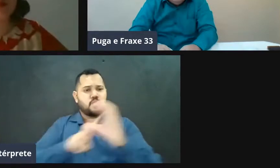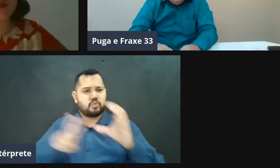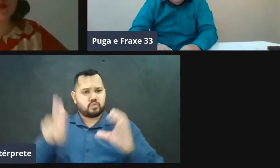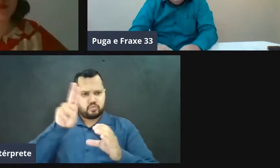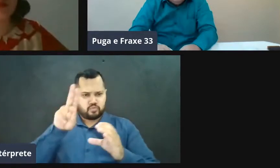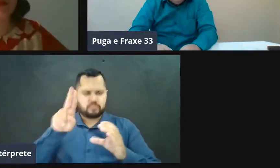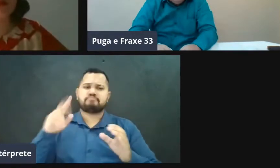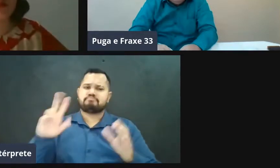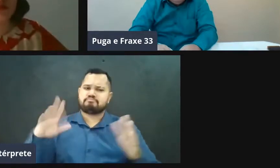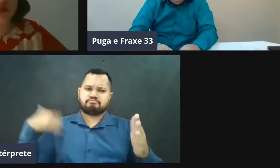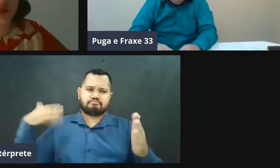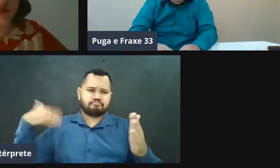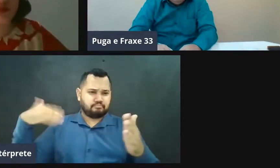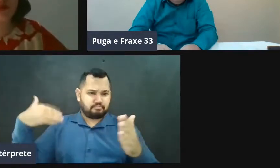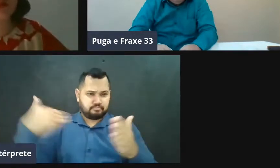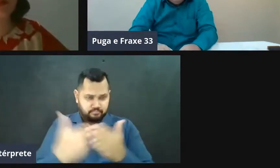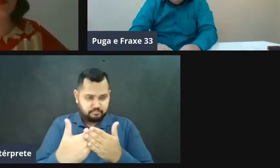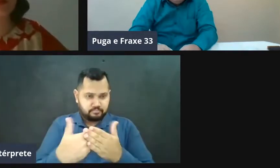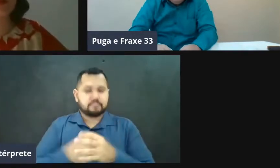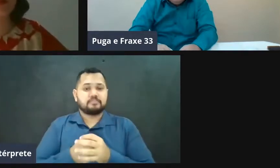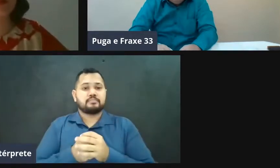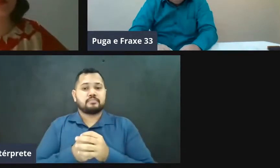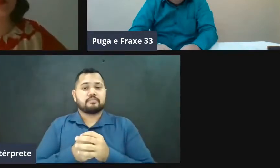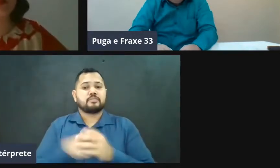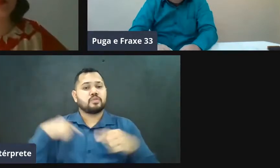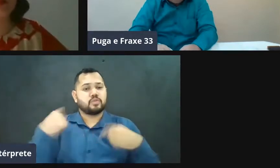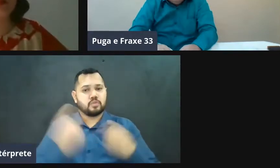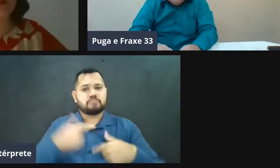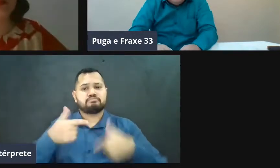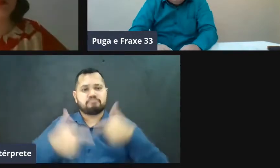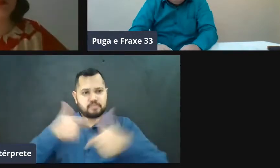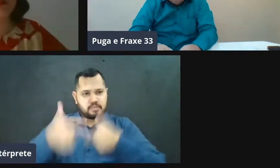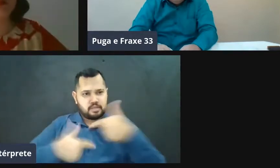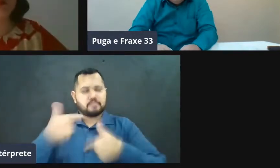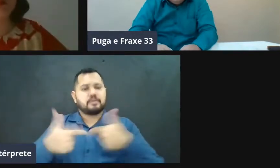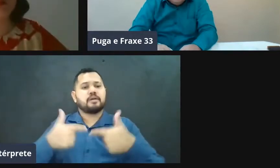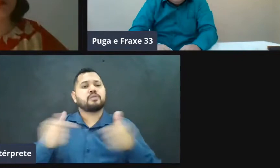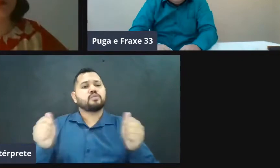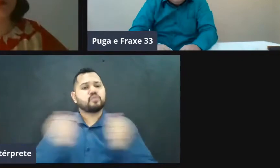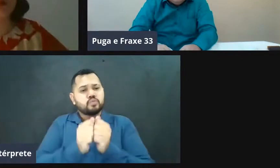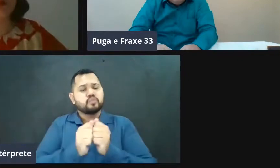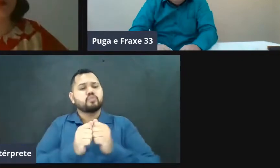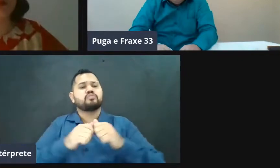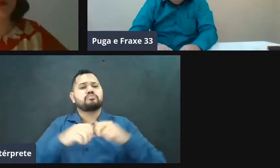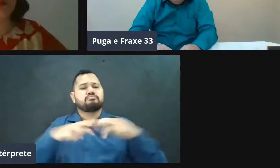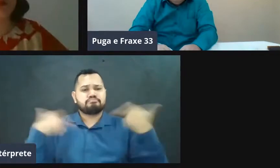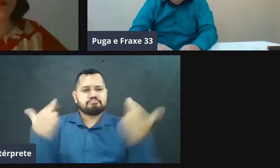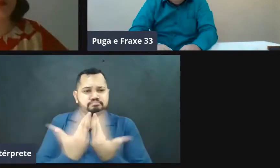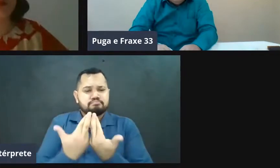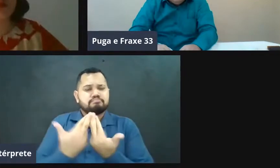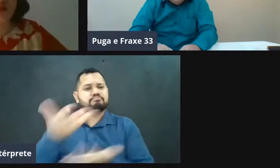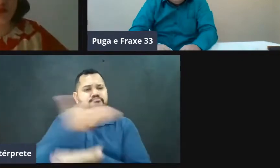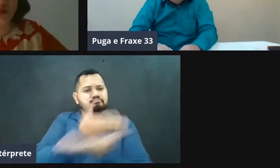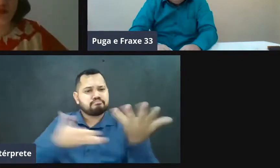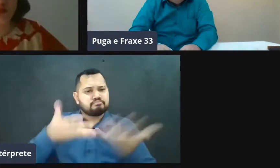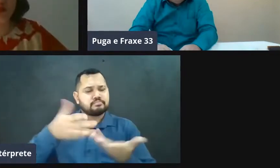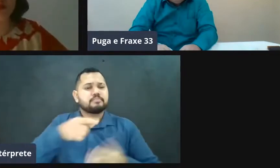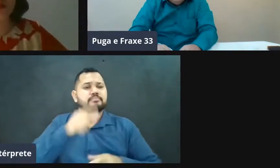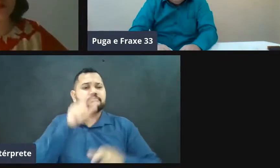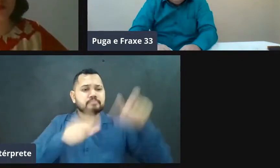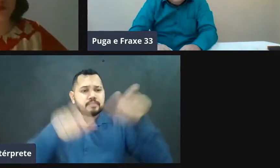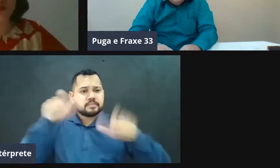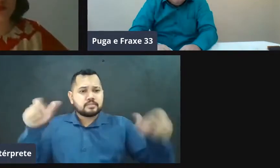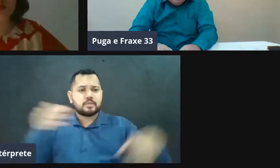assim, que nós trabalhamos, de forma colegiada, de forma democrática, ouvindo as